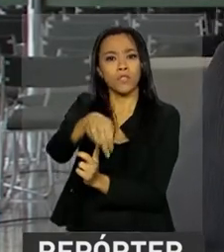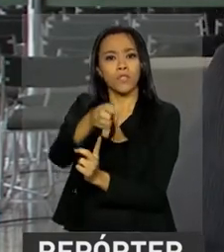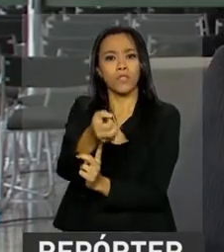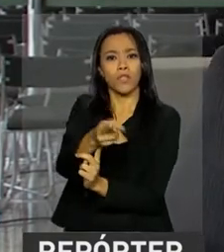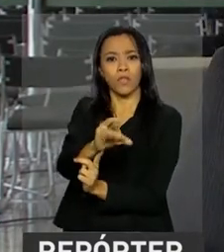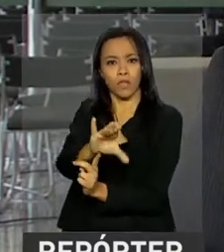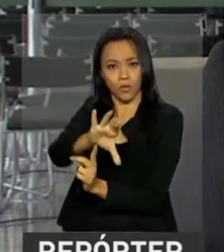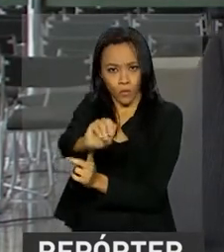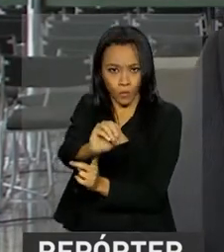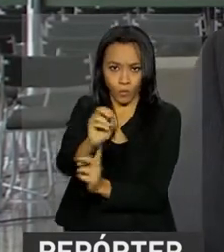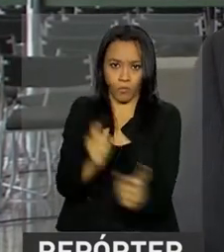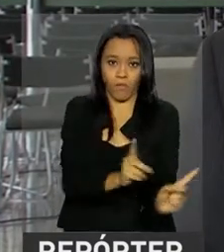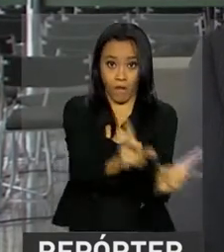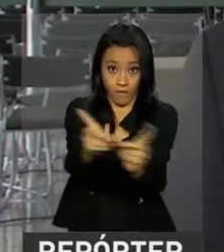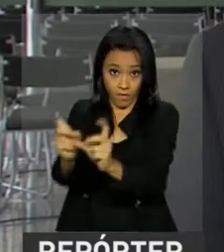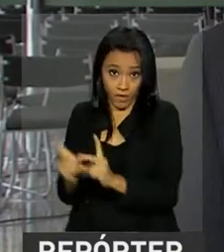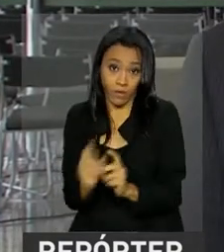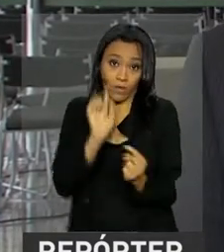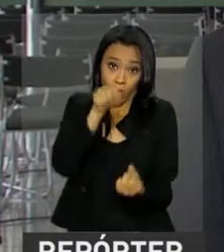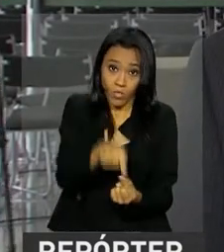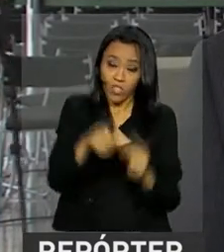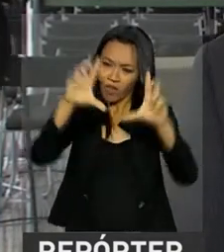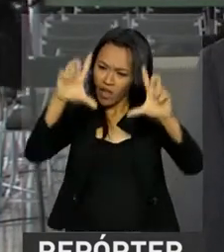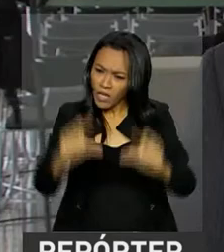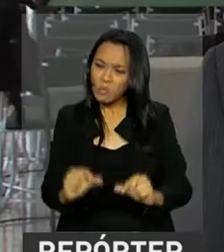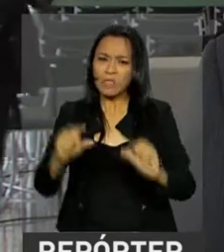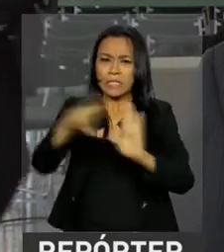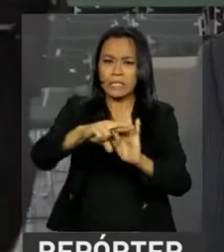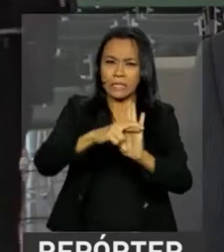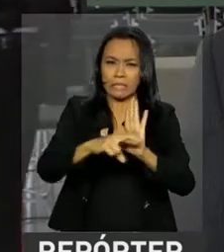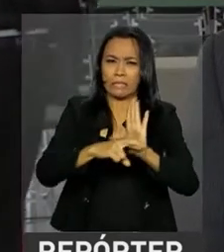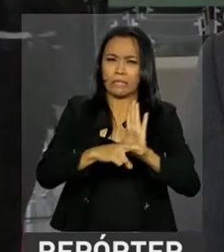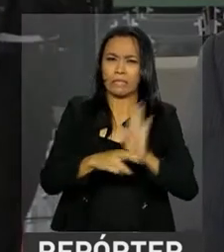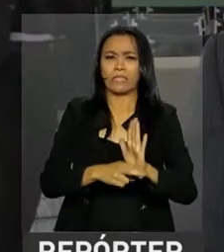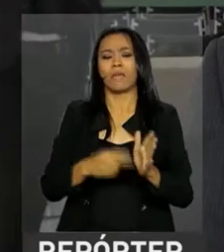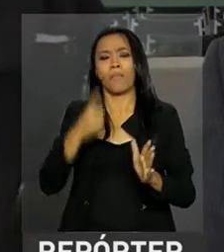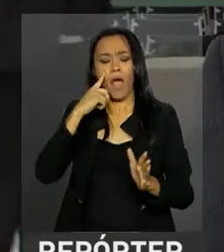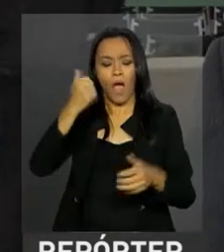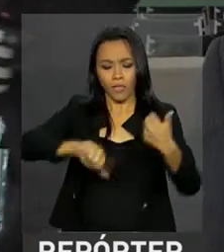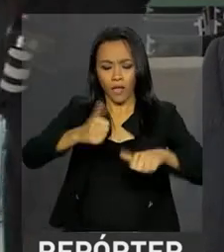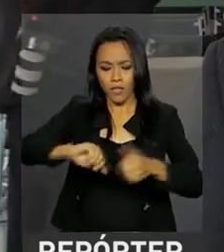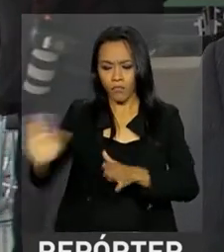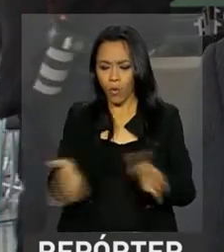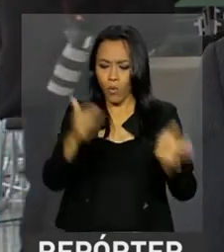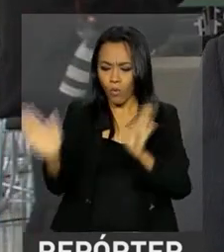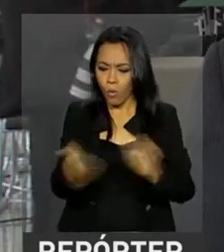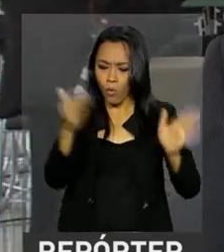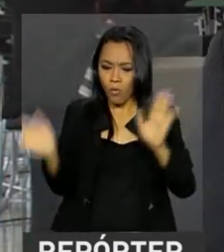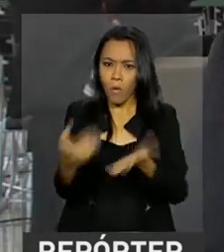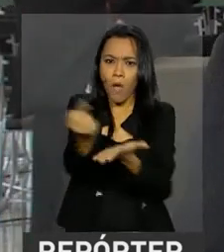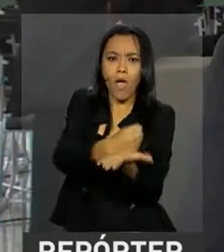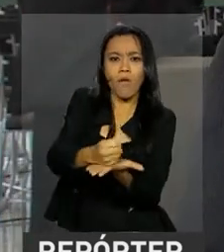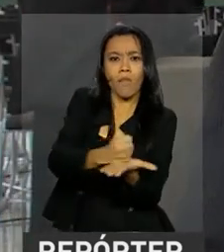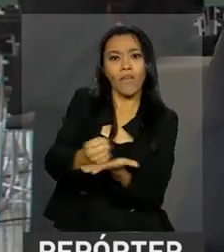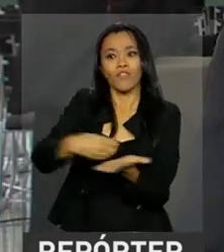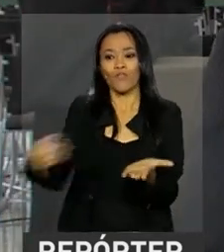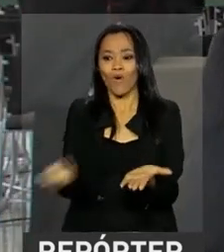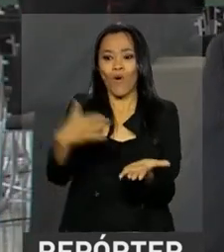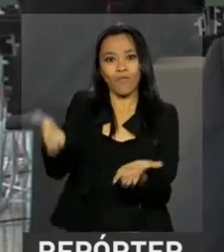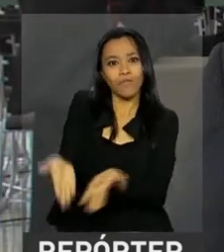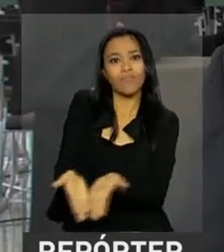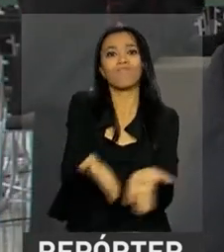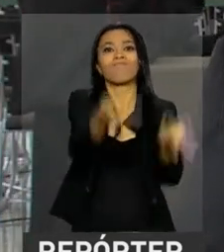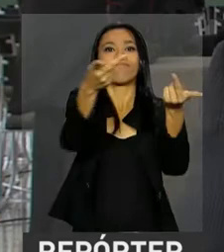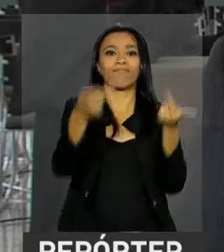objetivo tipo de modo geral é de simplificar e agilizar a análise de patentes impactando na chegada de novos medicamentos novos